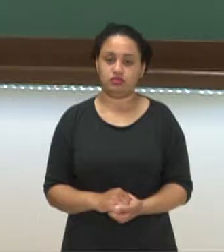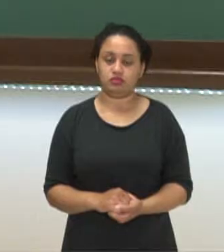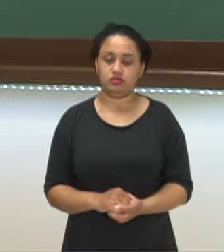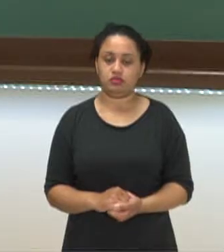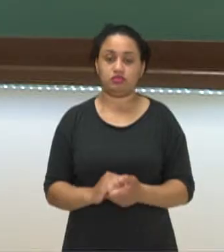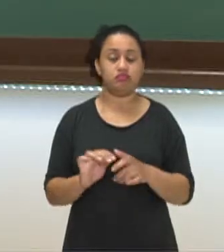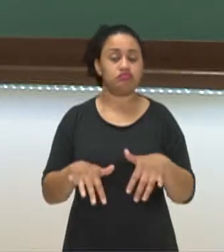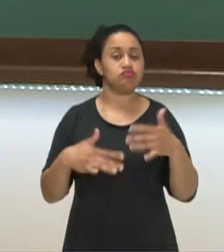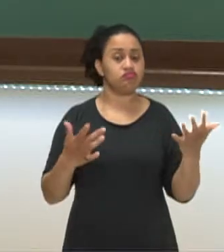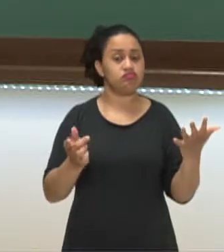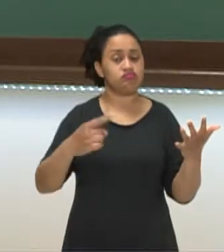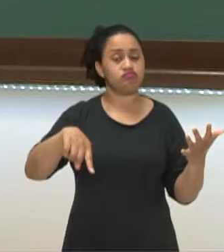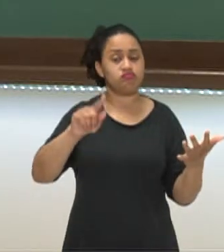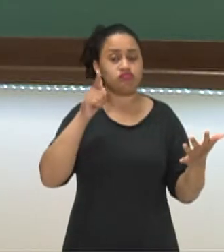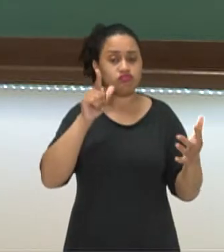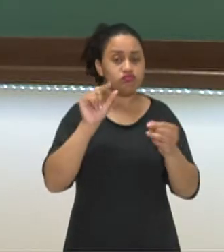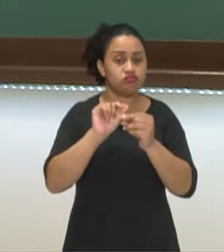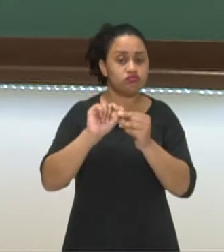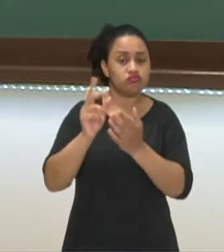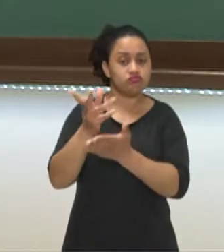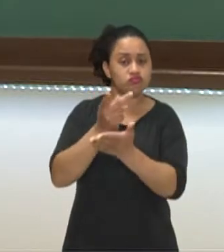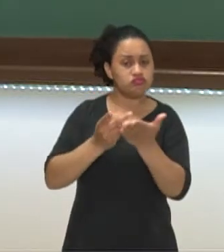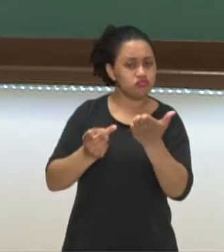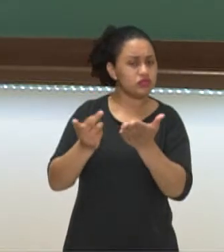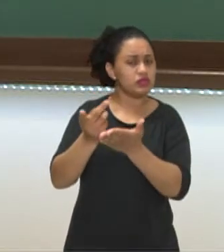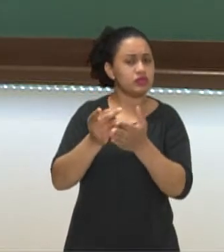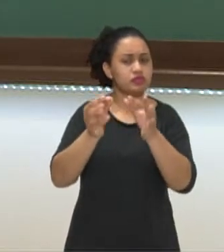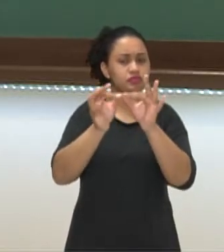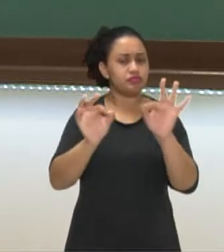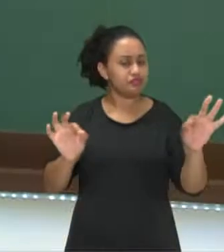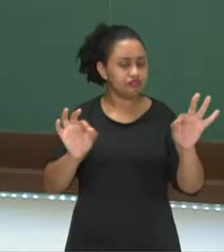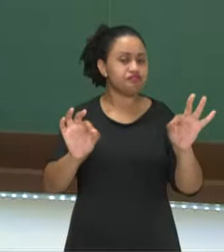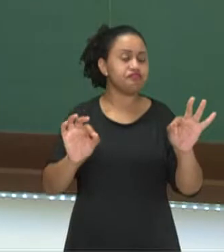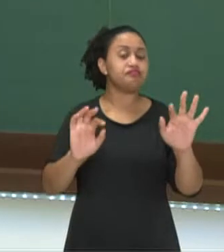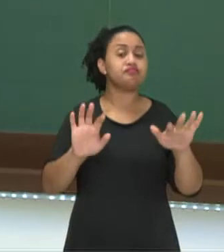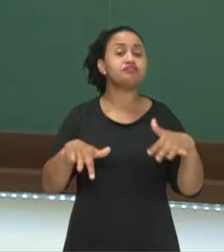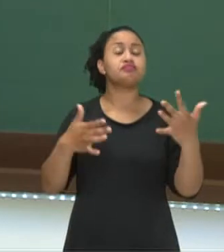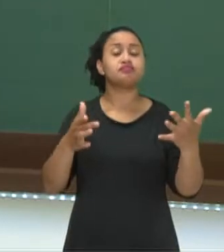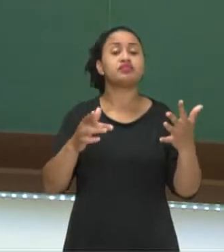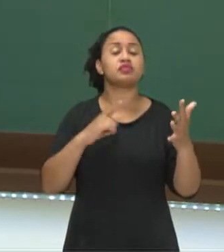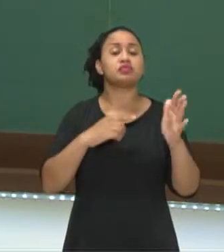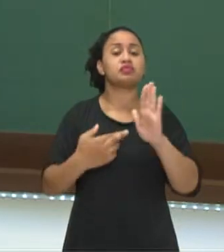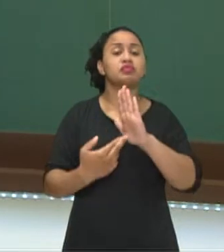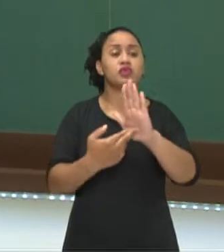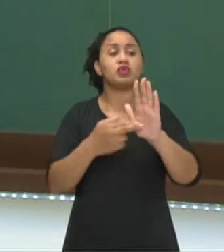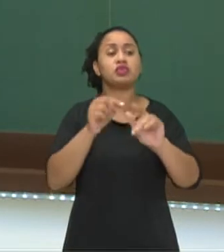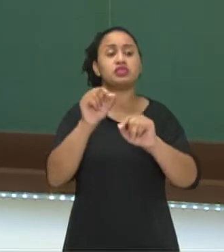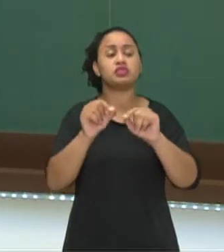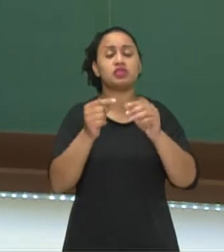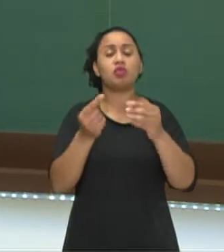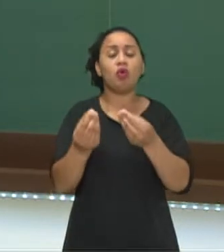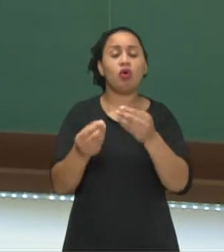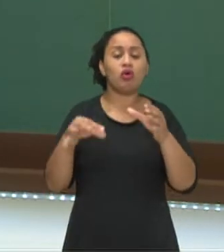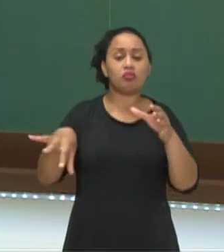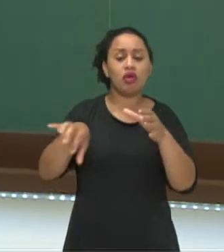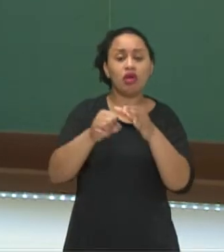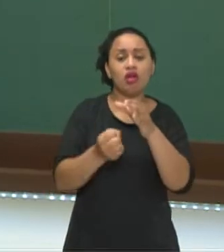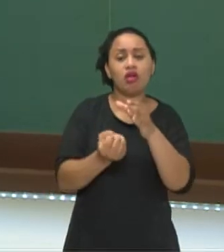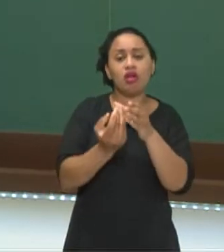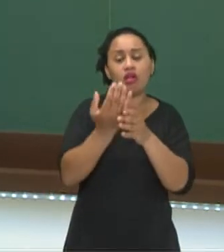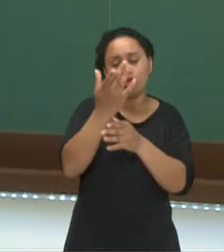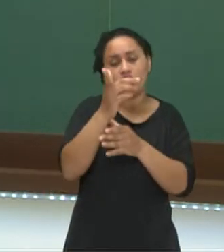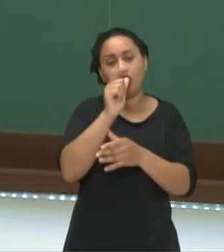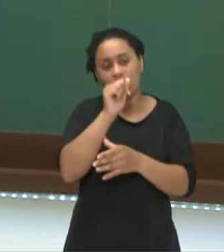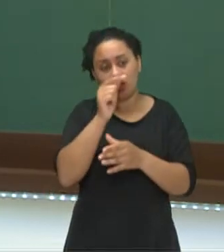E aí, conseguiram fazer um desenho? Desenho simples, vamos lá. Então, representando essa passagem de água por dentro